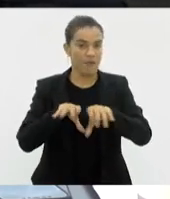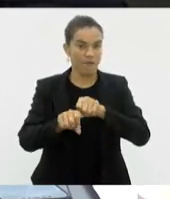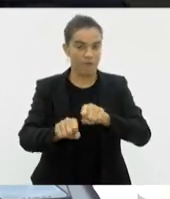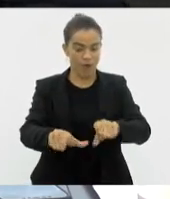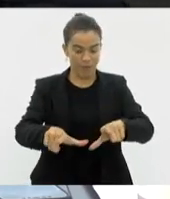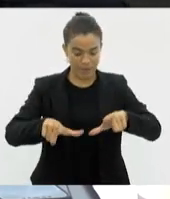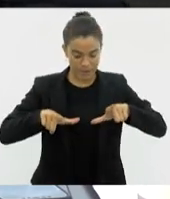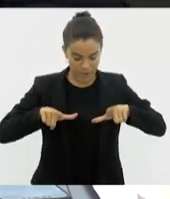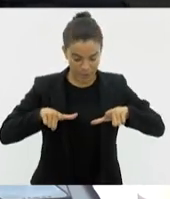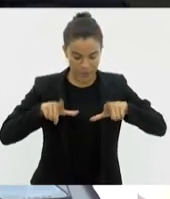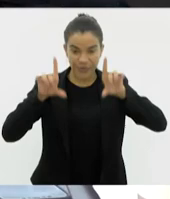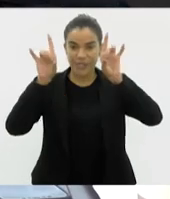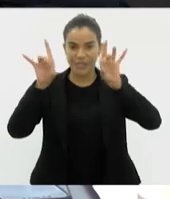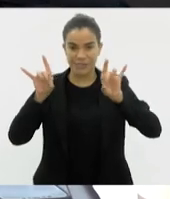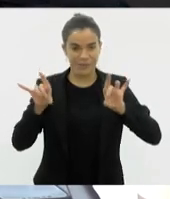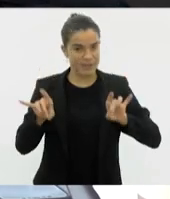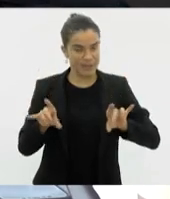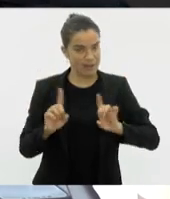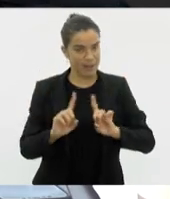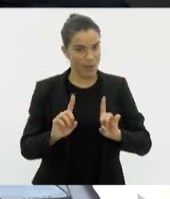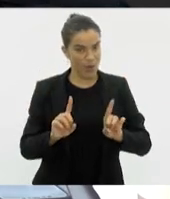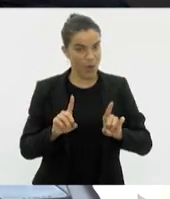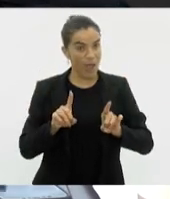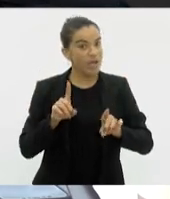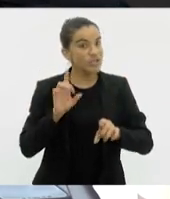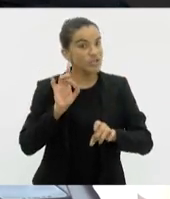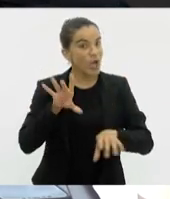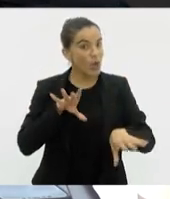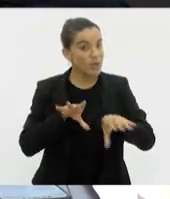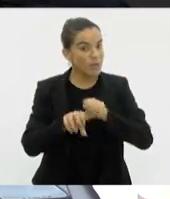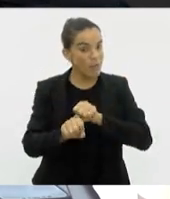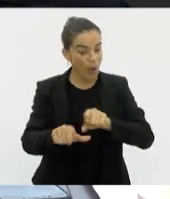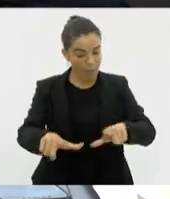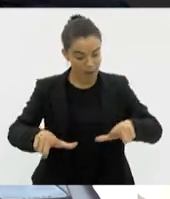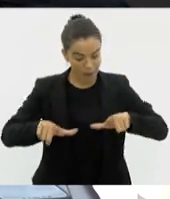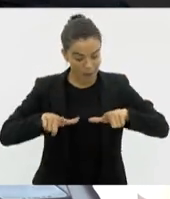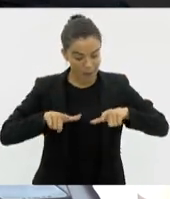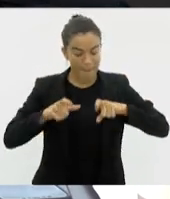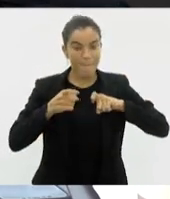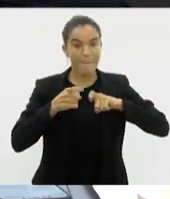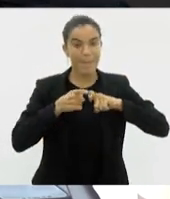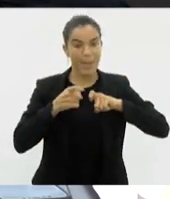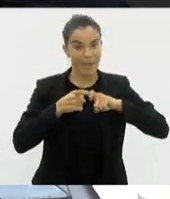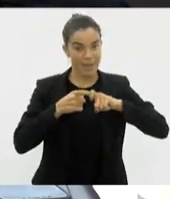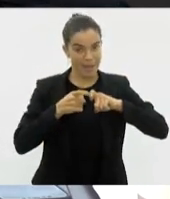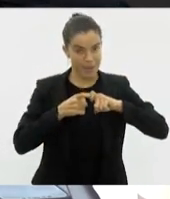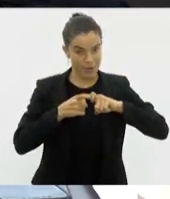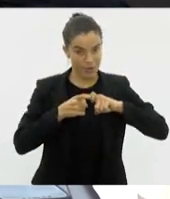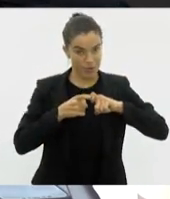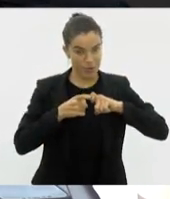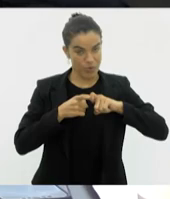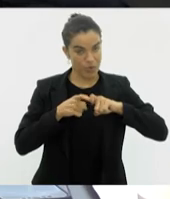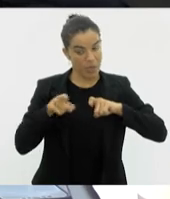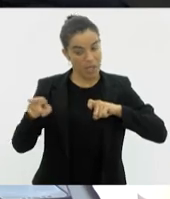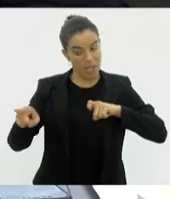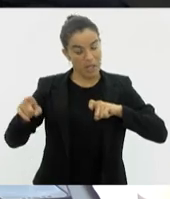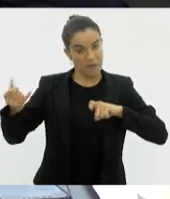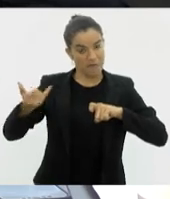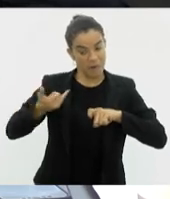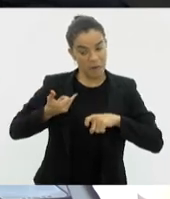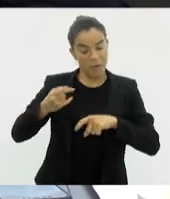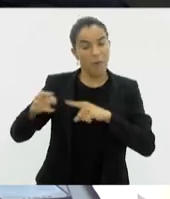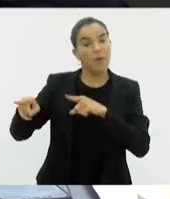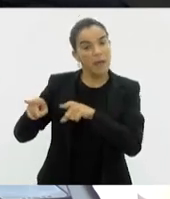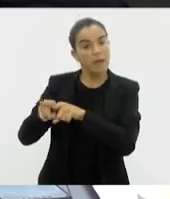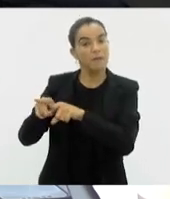especialidade. Ele recebe o diploma que é médico. E todo especialista, segundo este médico, que é professor,